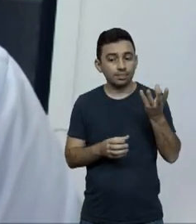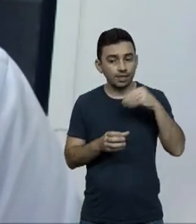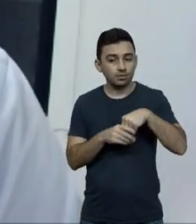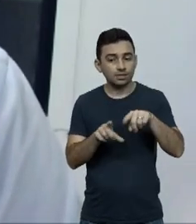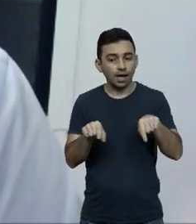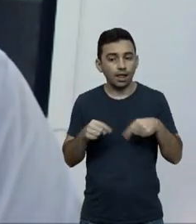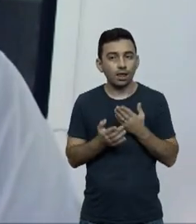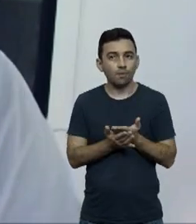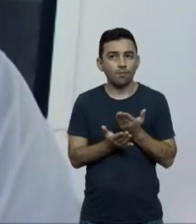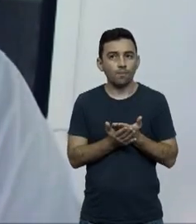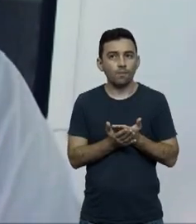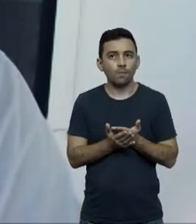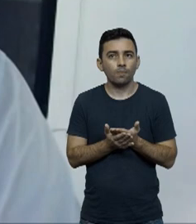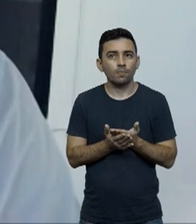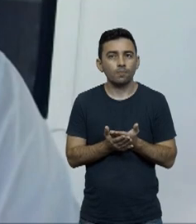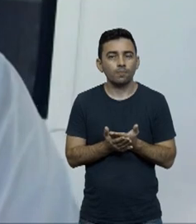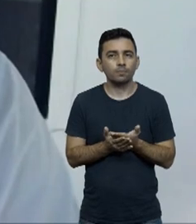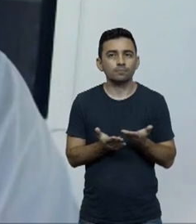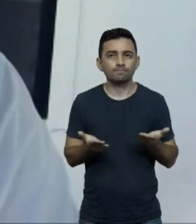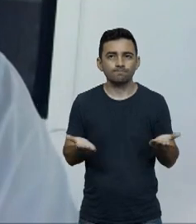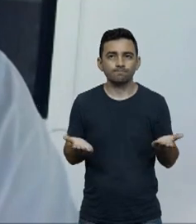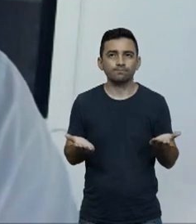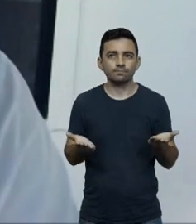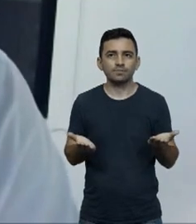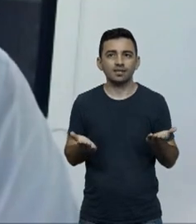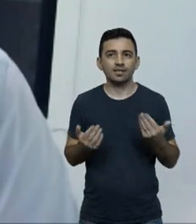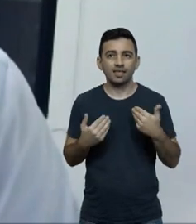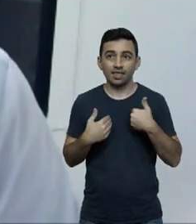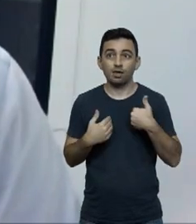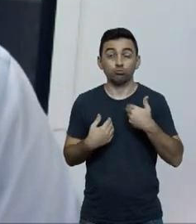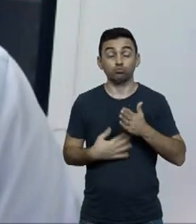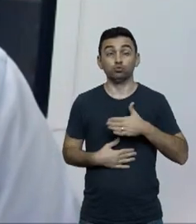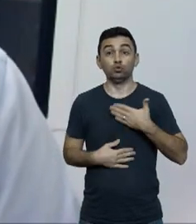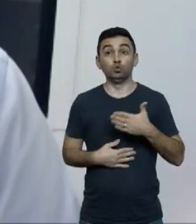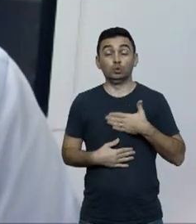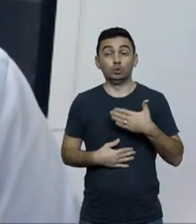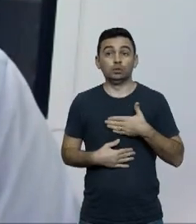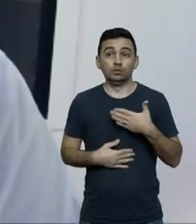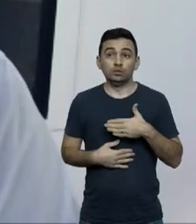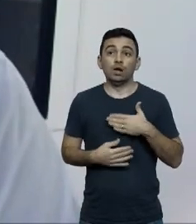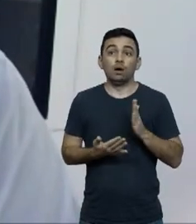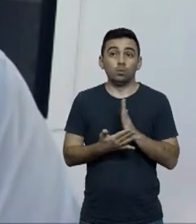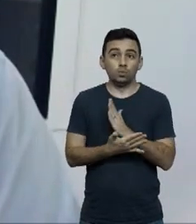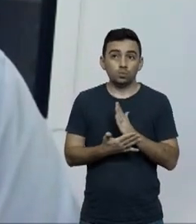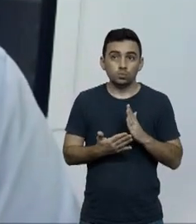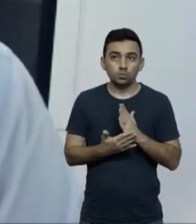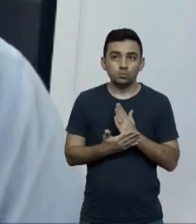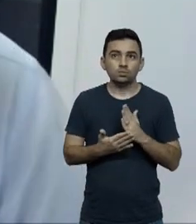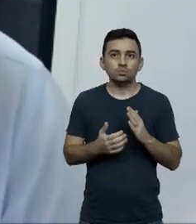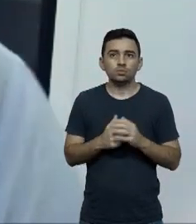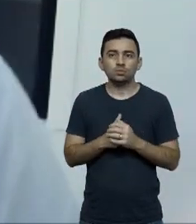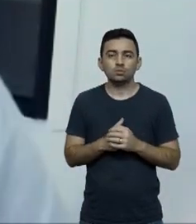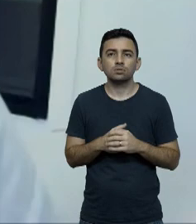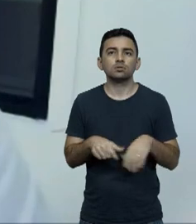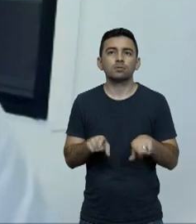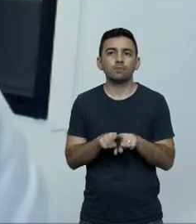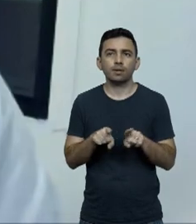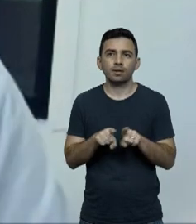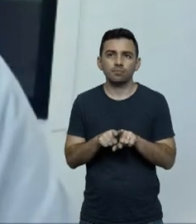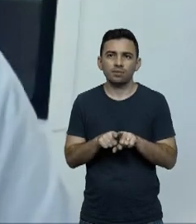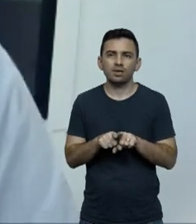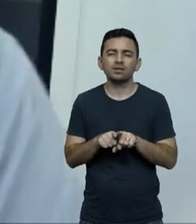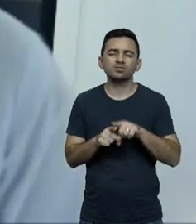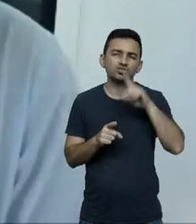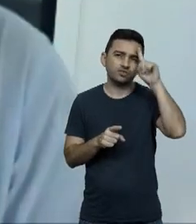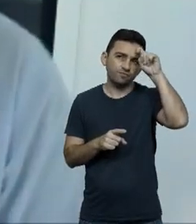aula é algo que confesso que espantou né é e é uma situação